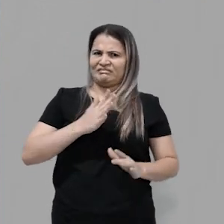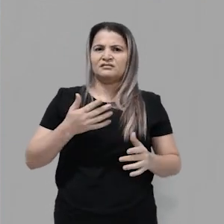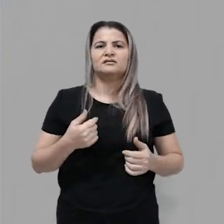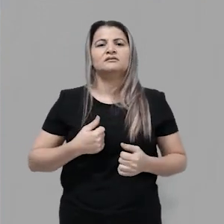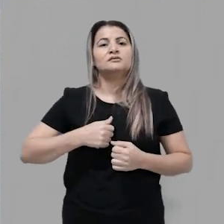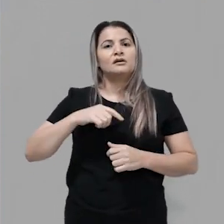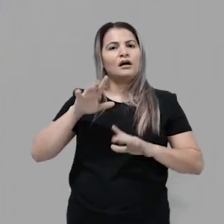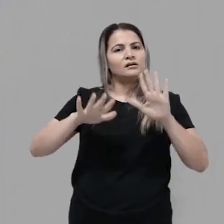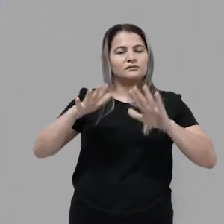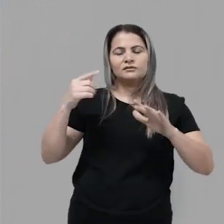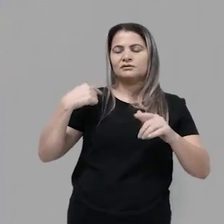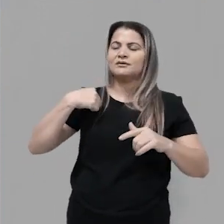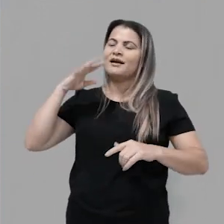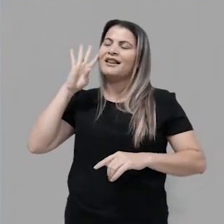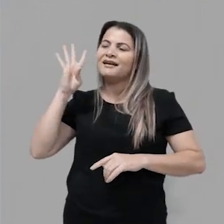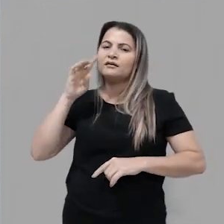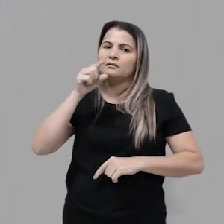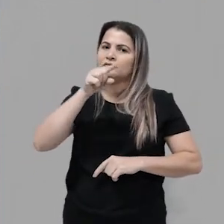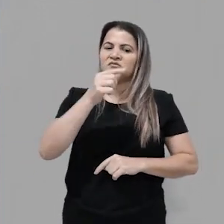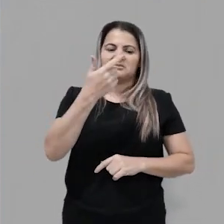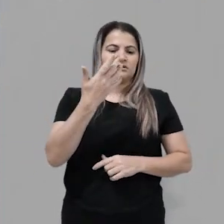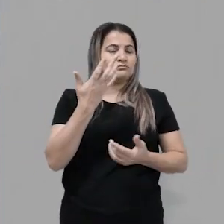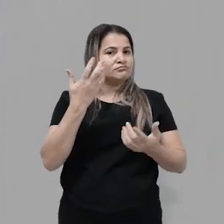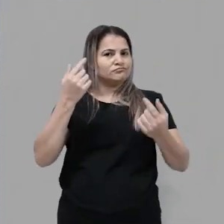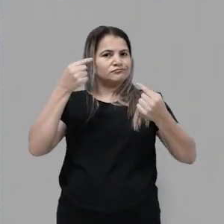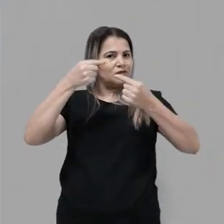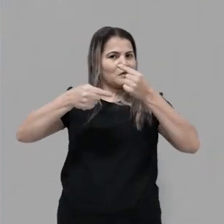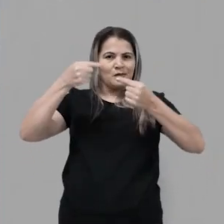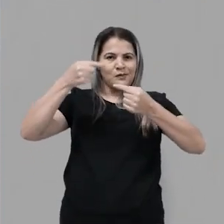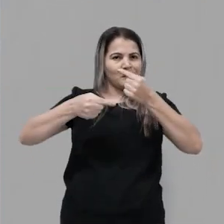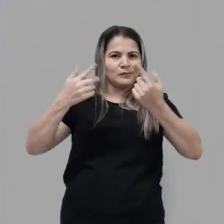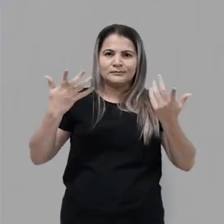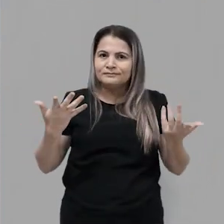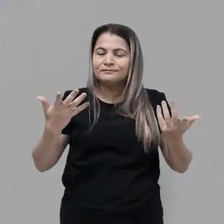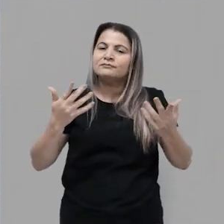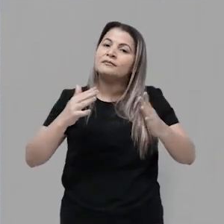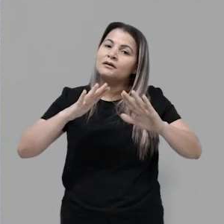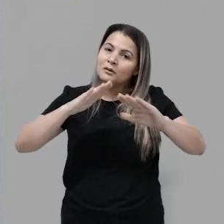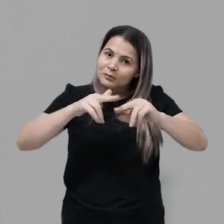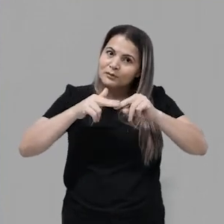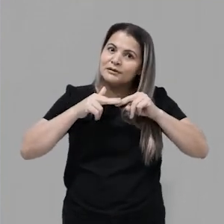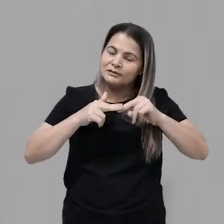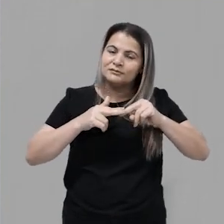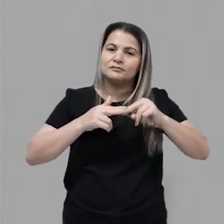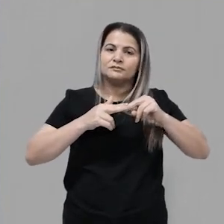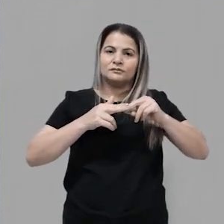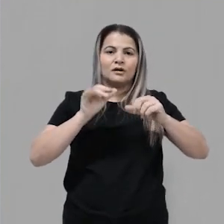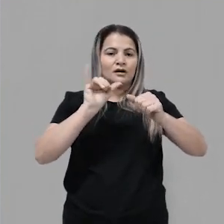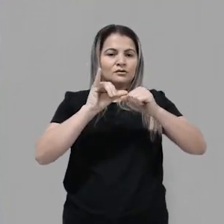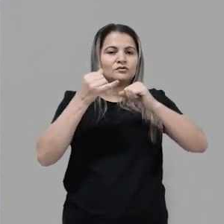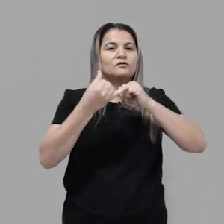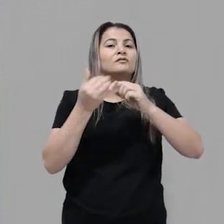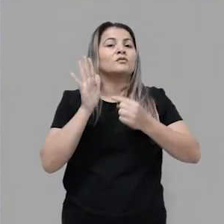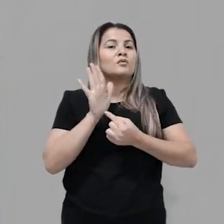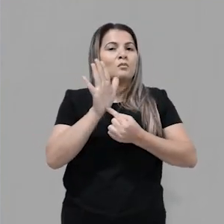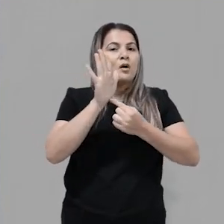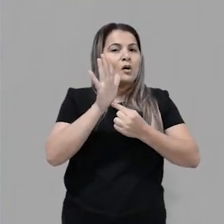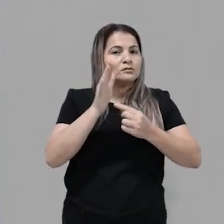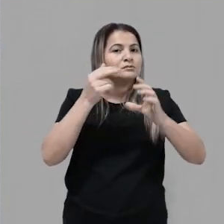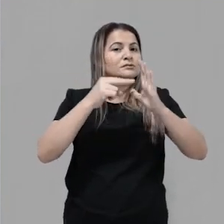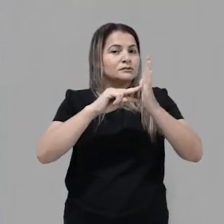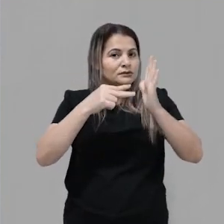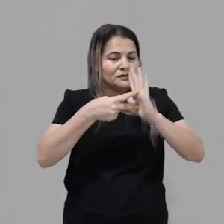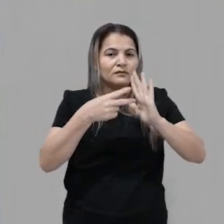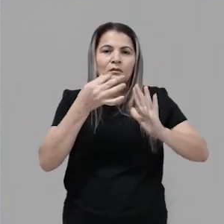é legal, para você não é. Então, a opinião vem primeiro. Adjetivos que indicam opinião aparecem primeiro.